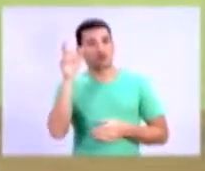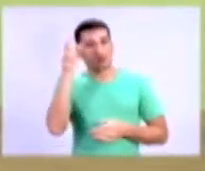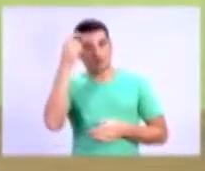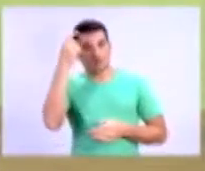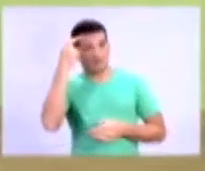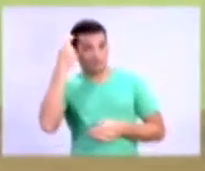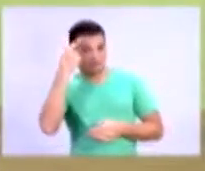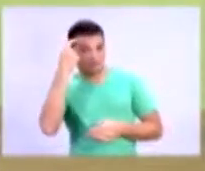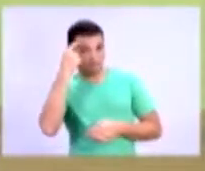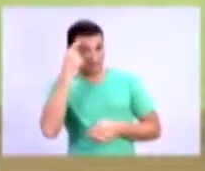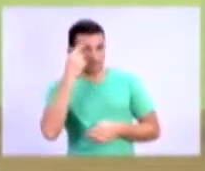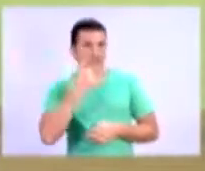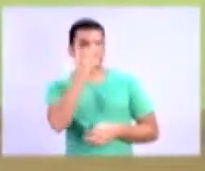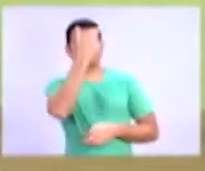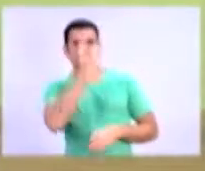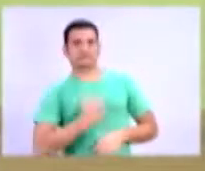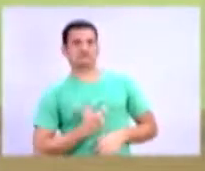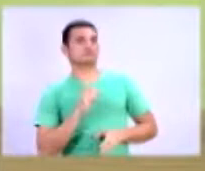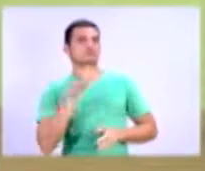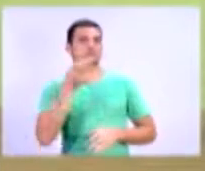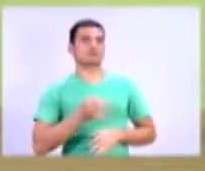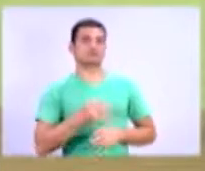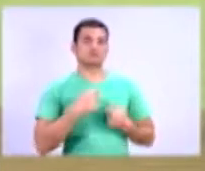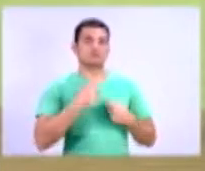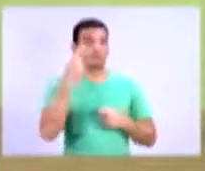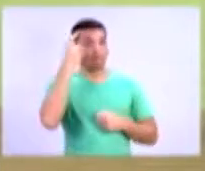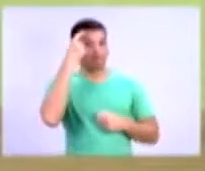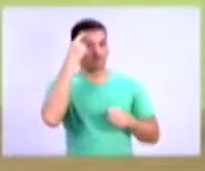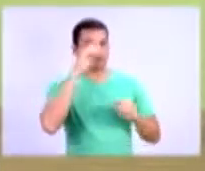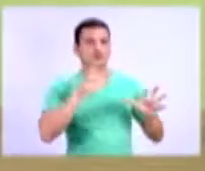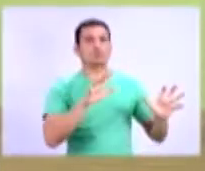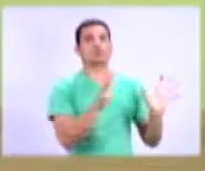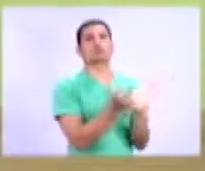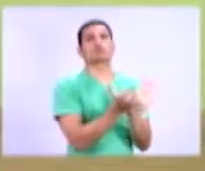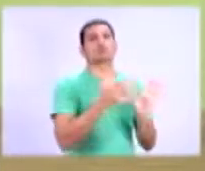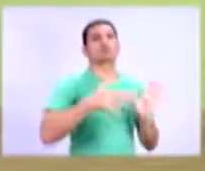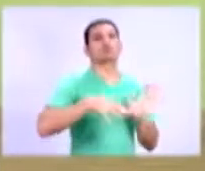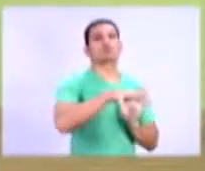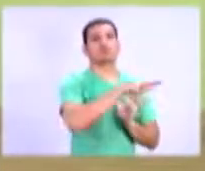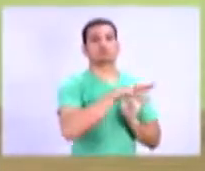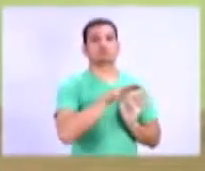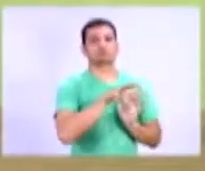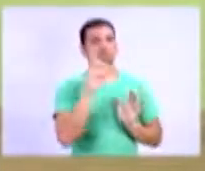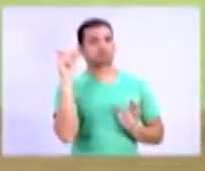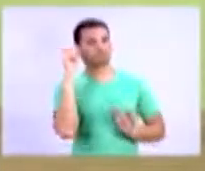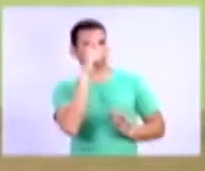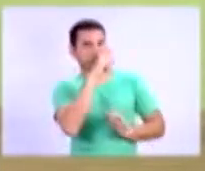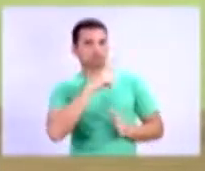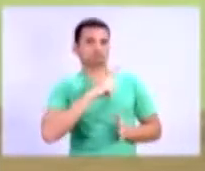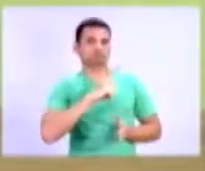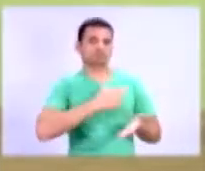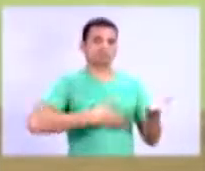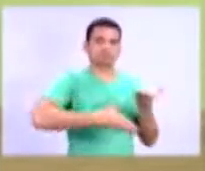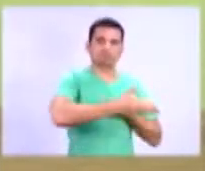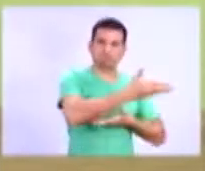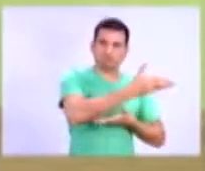correto, tem que pensar no coletivo. Isso causa dificuldade de comunicação e interação.